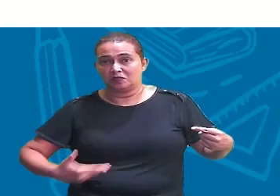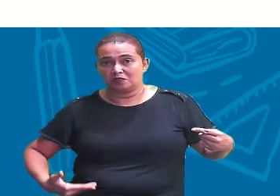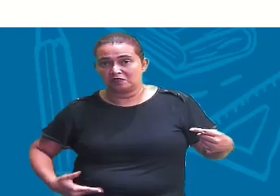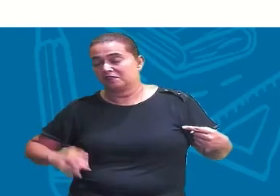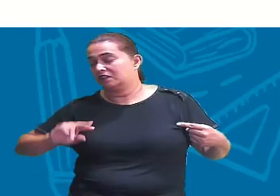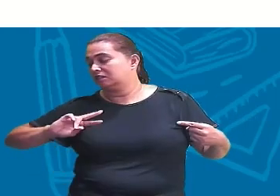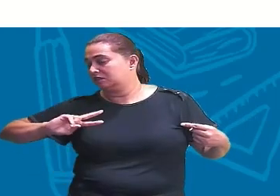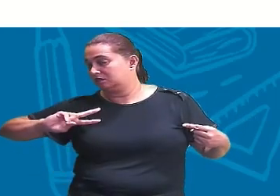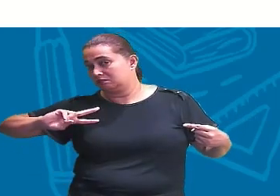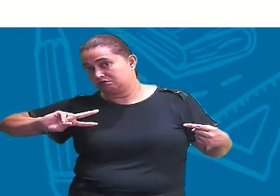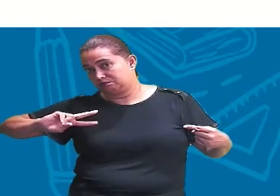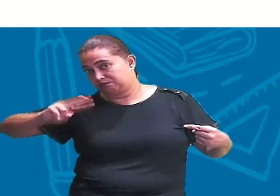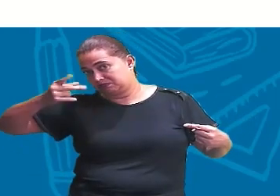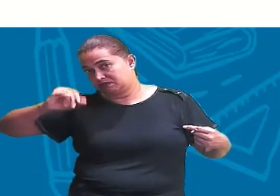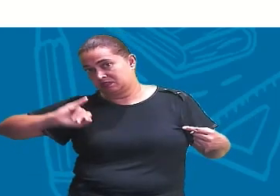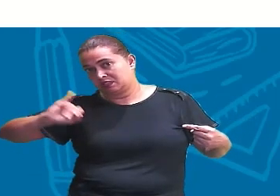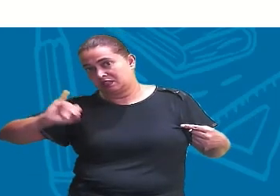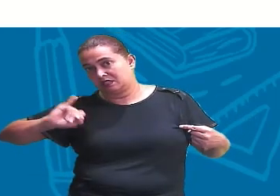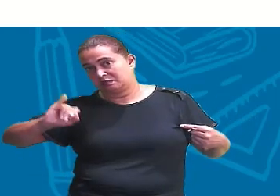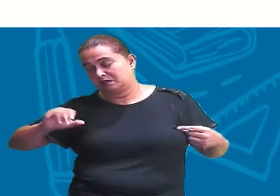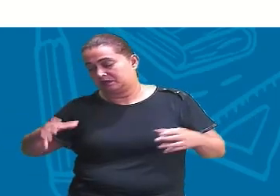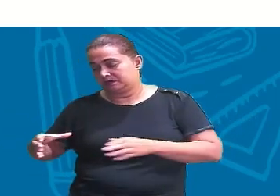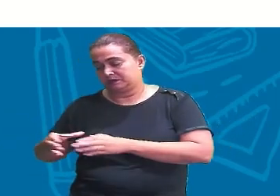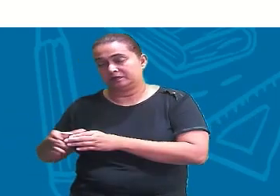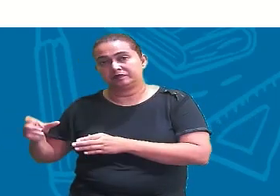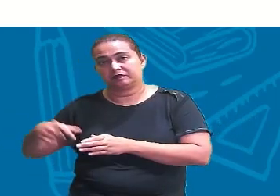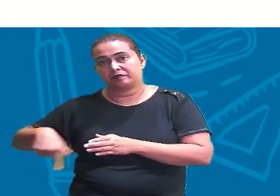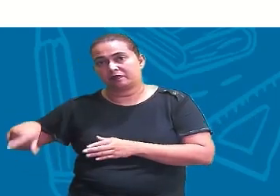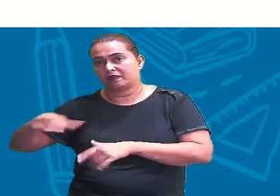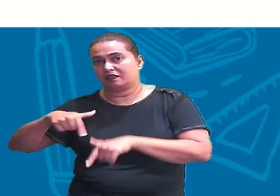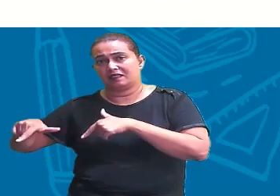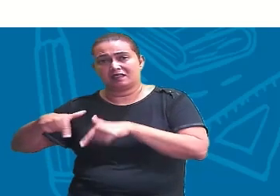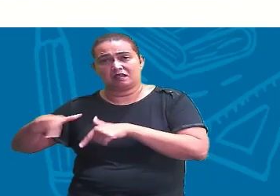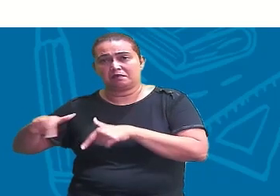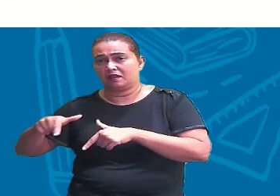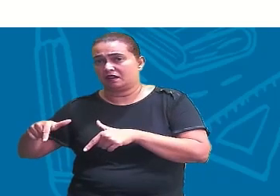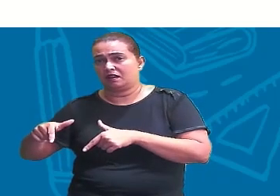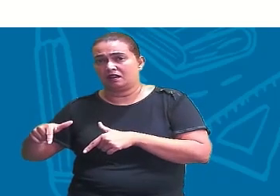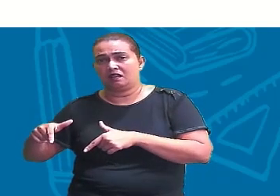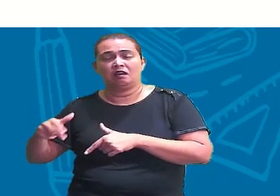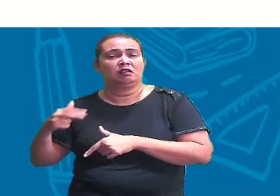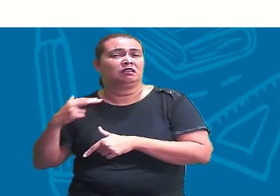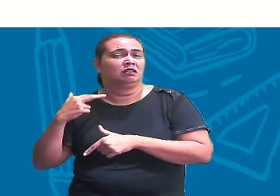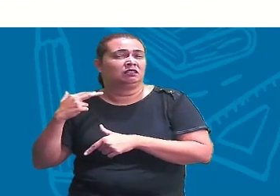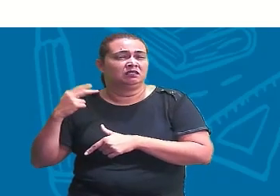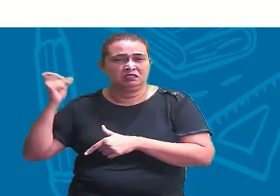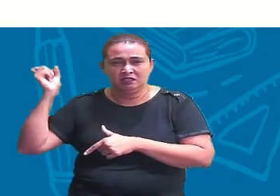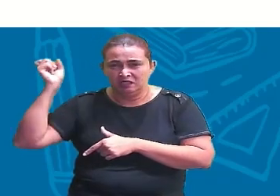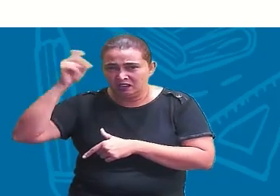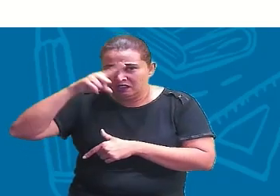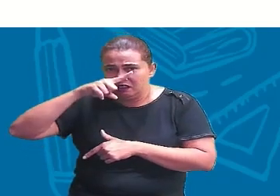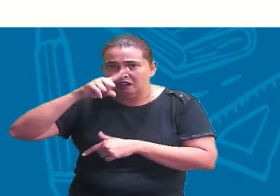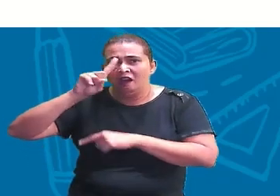dessa classe. Essa classe, não podendo trabalhar bem, vai sofrer ainda mais com uma grande seca, né,